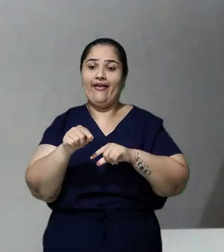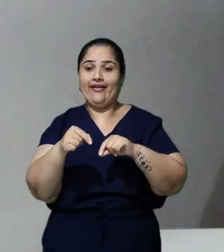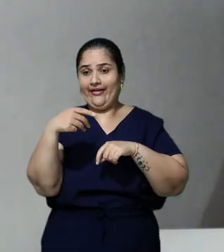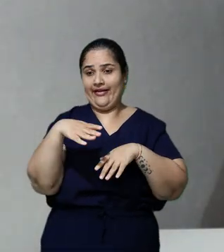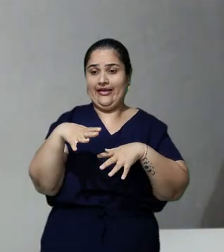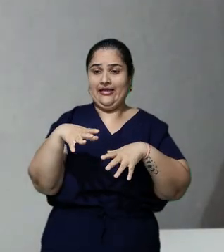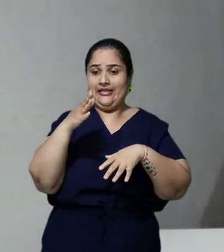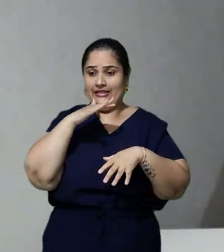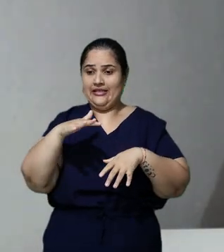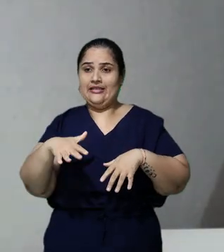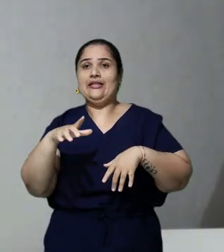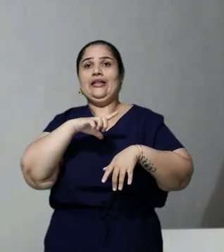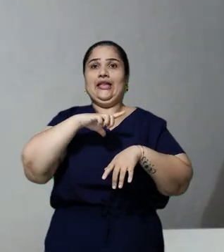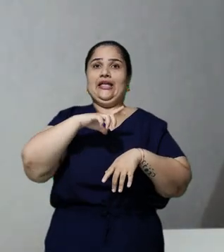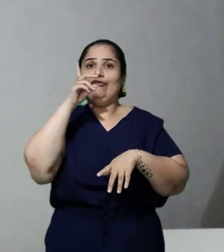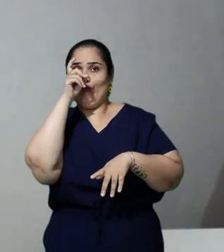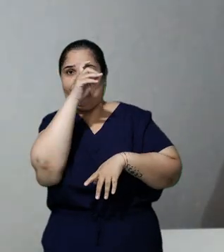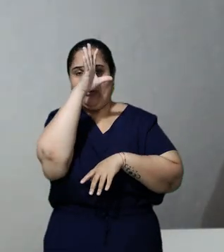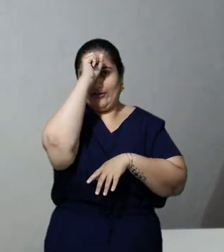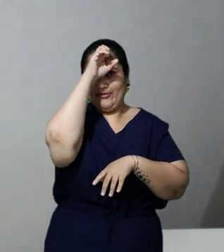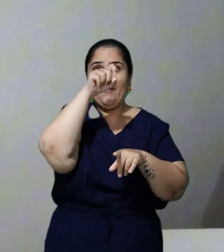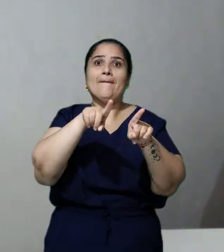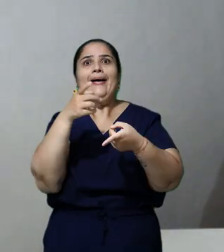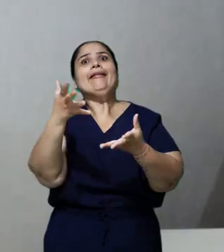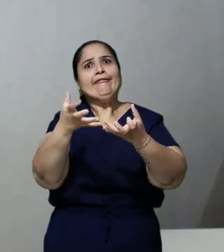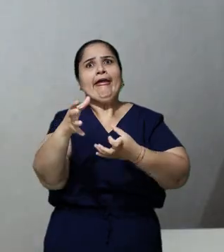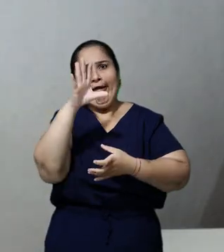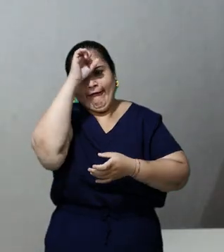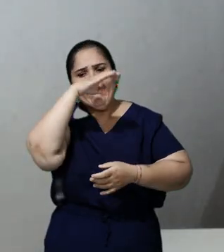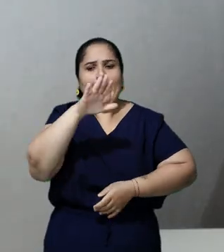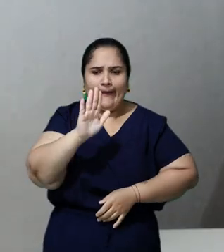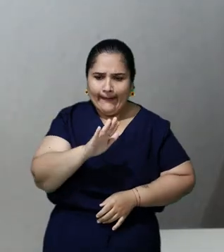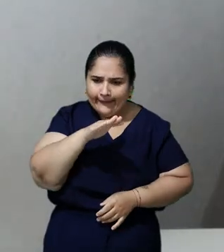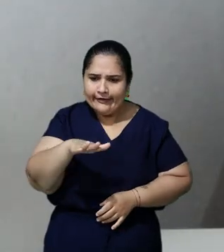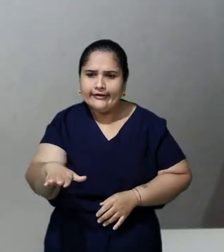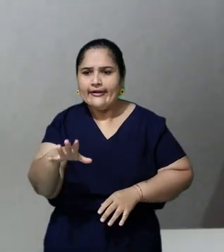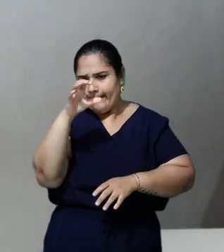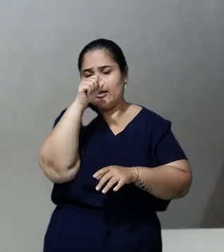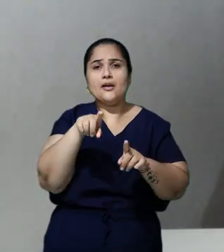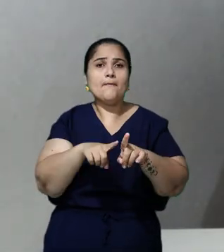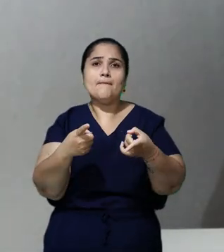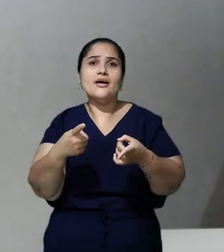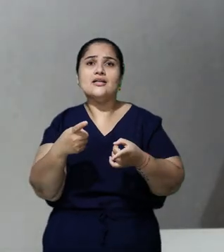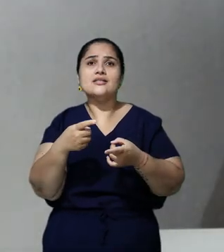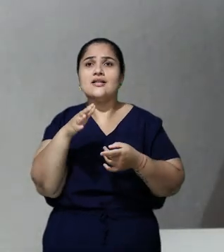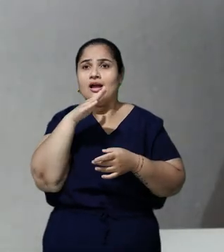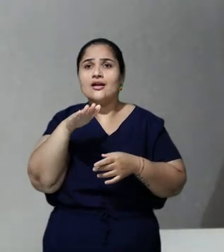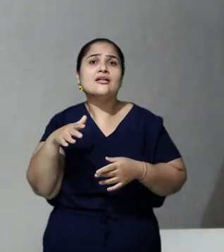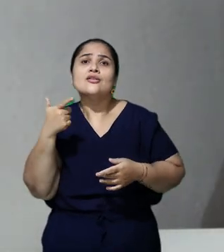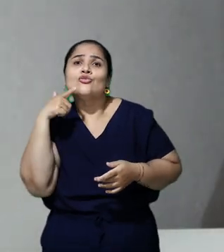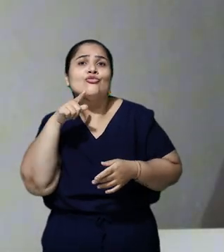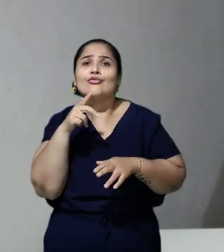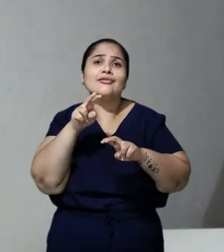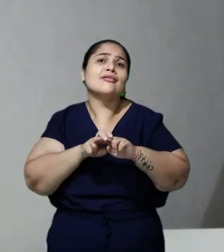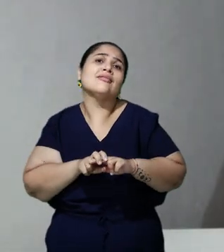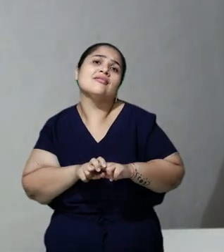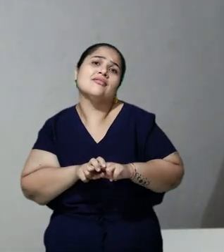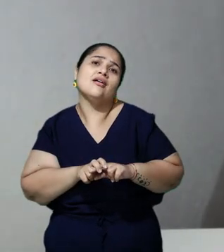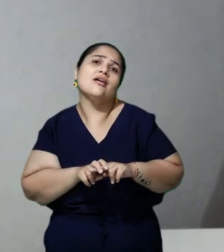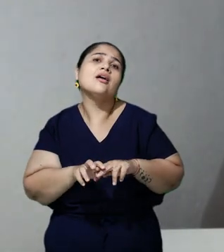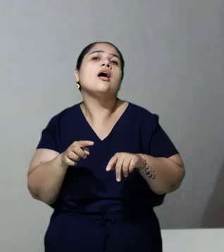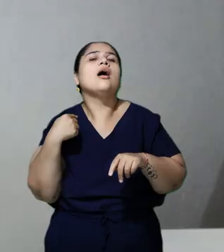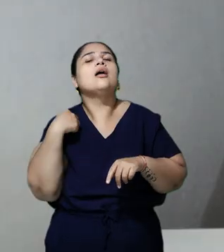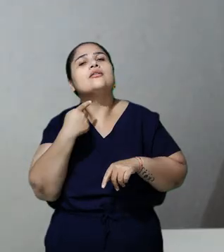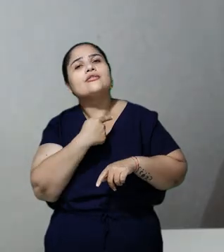aprendizado, mas a mãe ela quer porque quer que a criança aprenda, mas muitas vezes a criança não consegue nem ficar sentada. Então a gente tem que fazer a